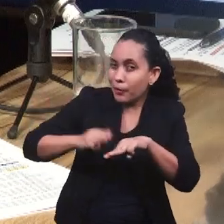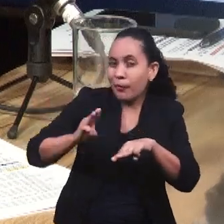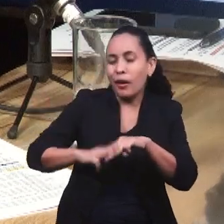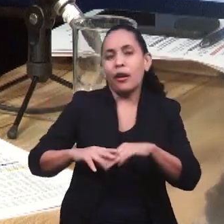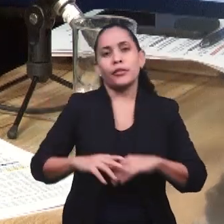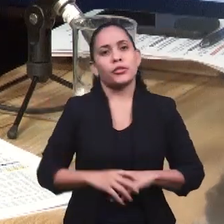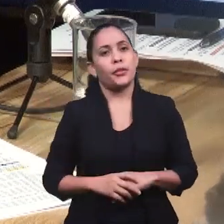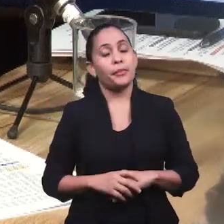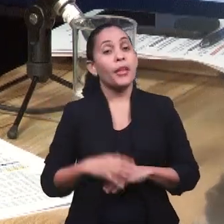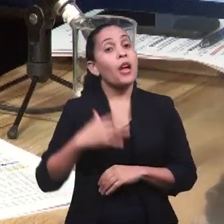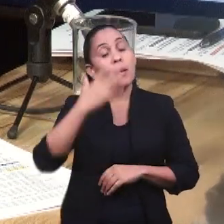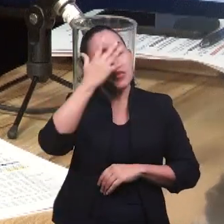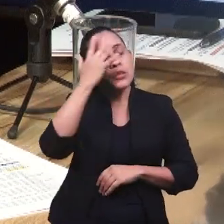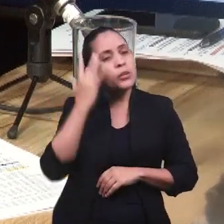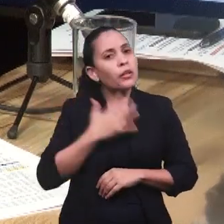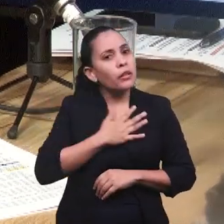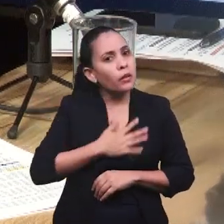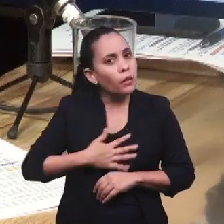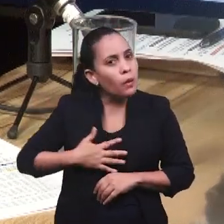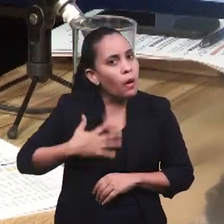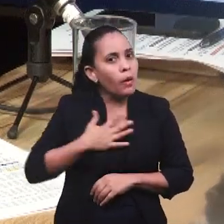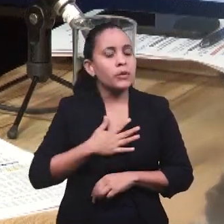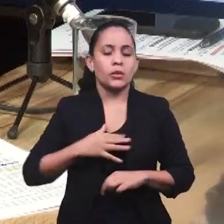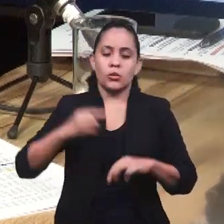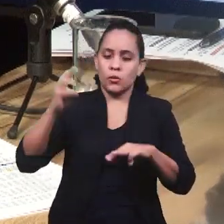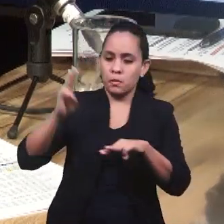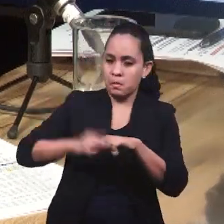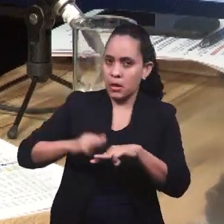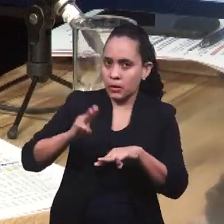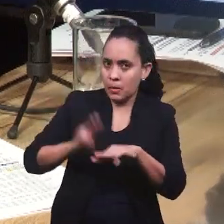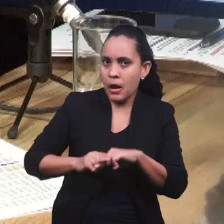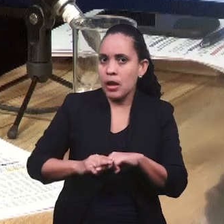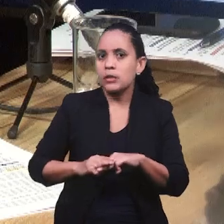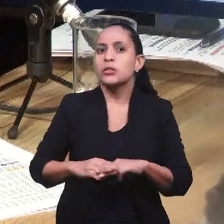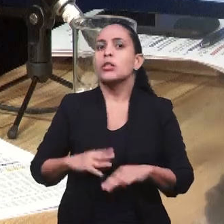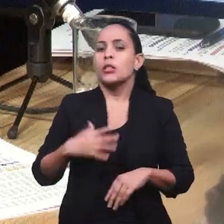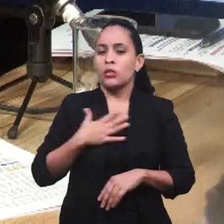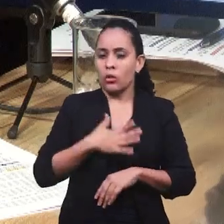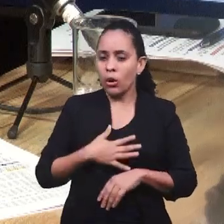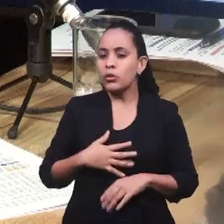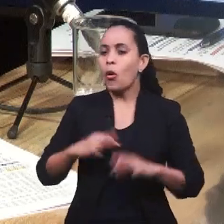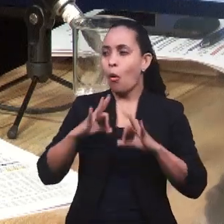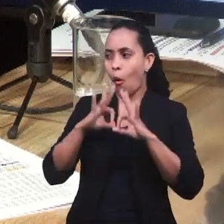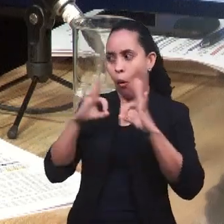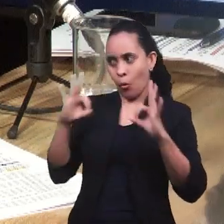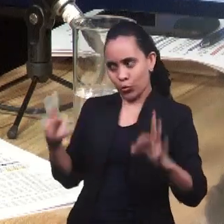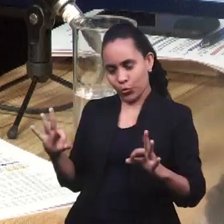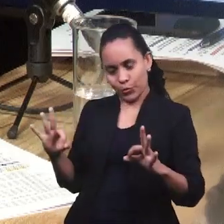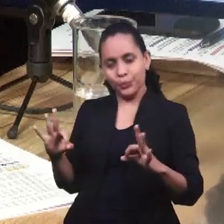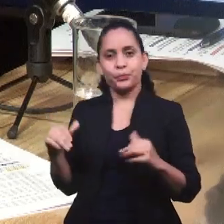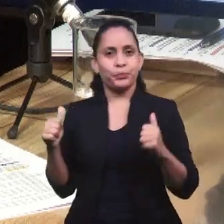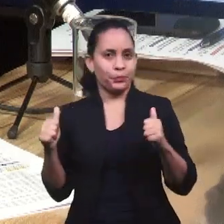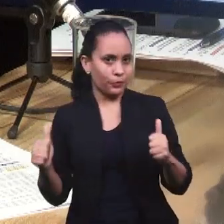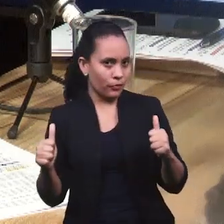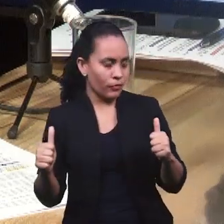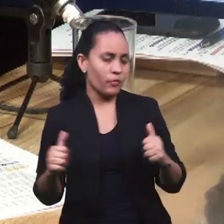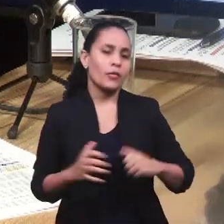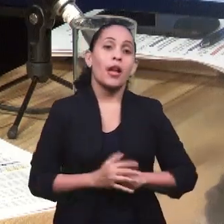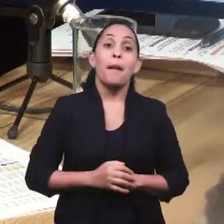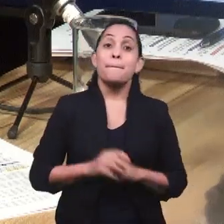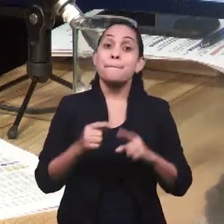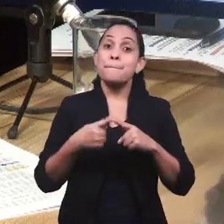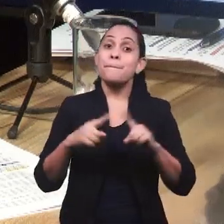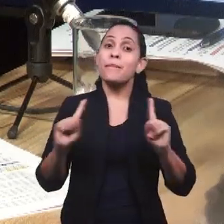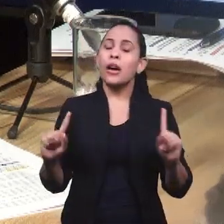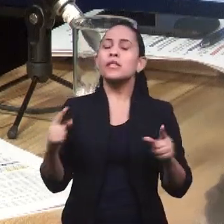analista de negócio, quer seguir essa área. Então, é você trazer a tecnologia e uma tecnologia aderente àquilo ali que